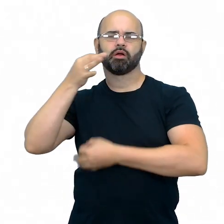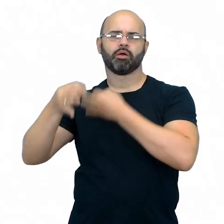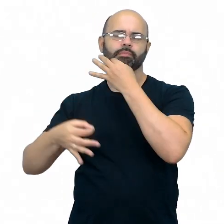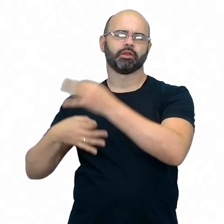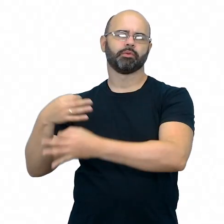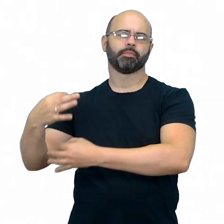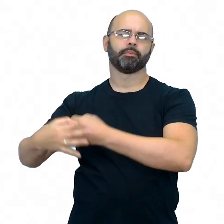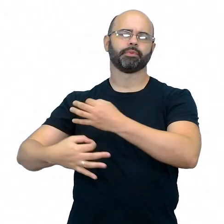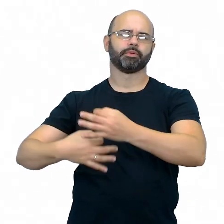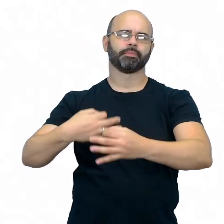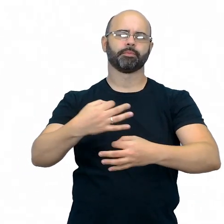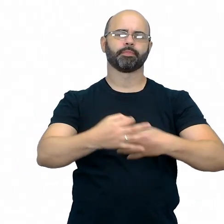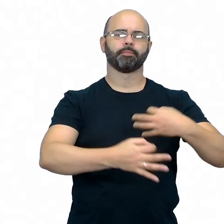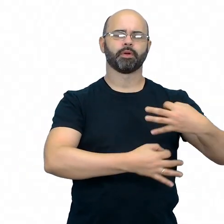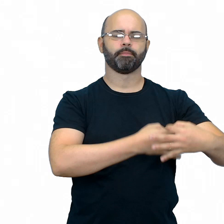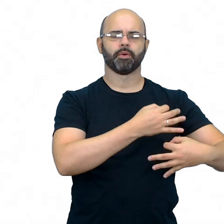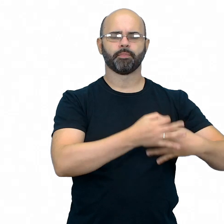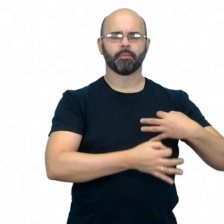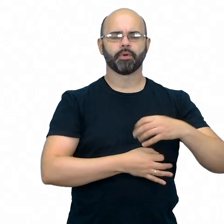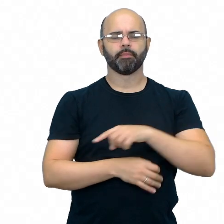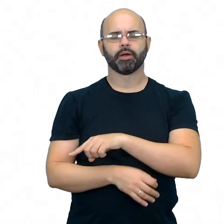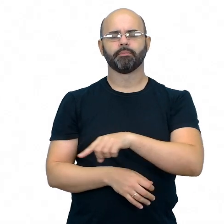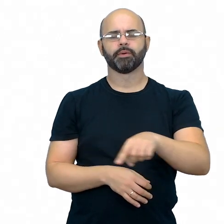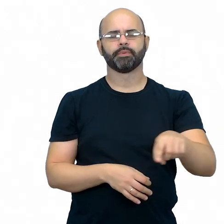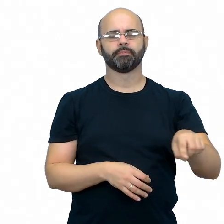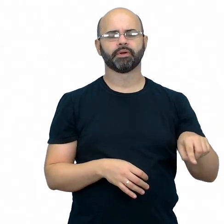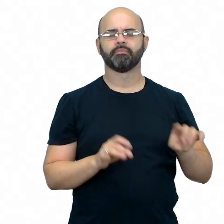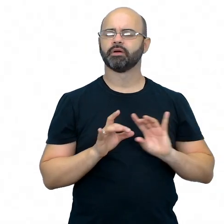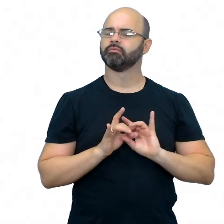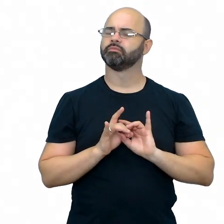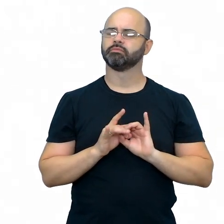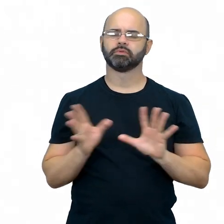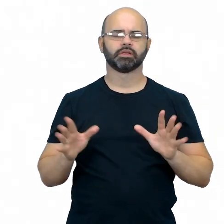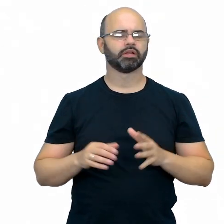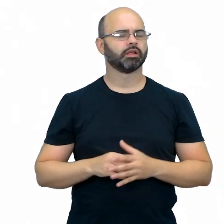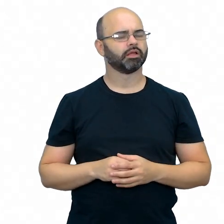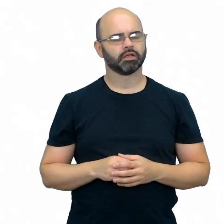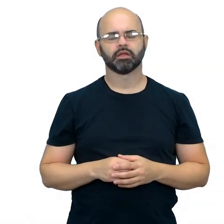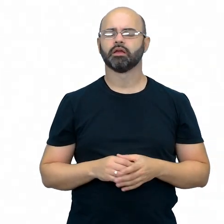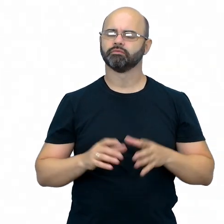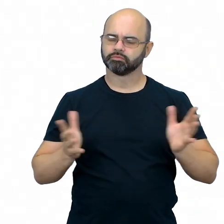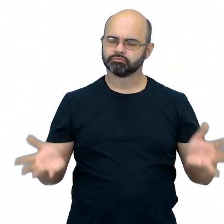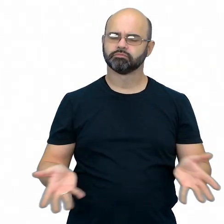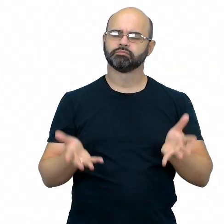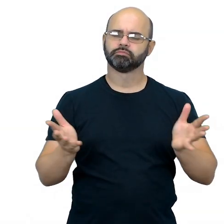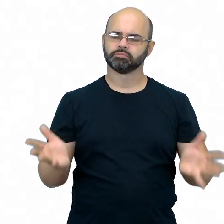estratégias, né, para poder resolver os seus problemas, resolver essas situações e